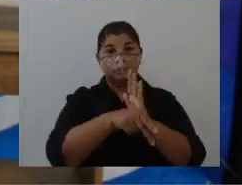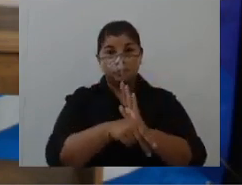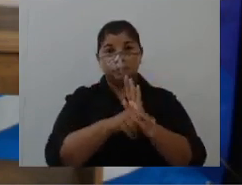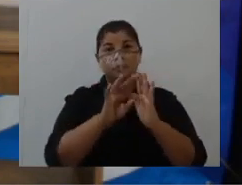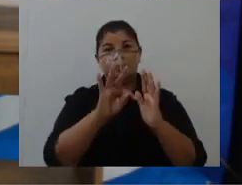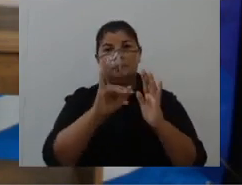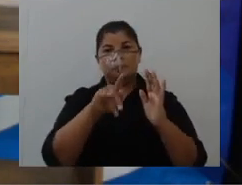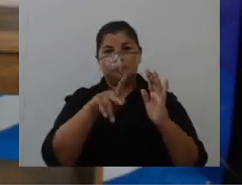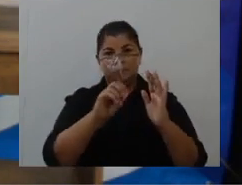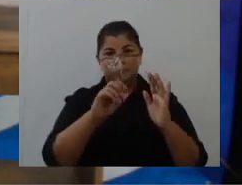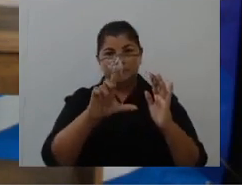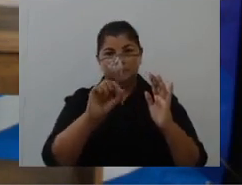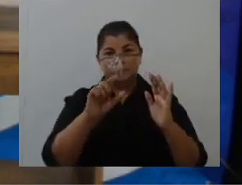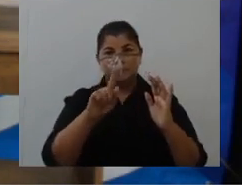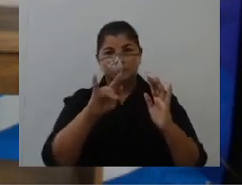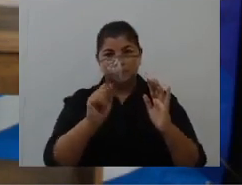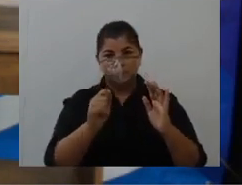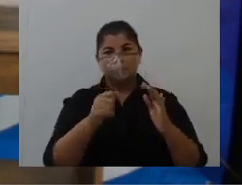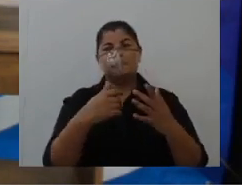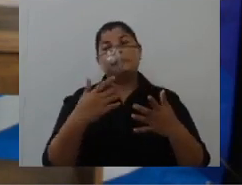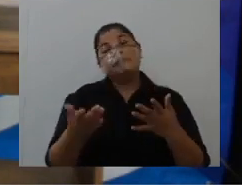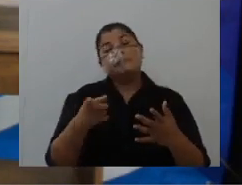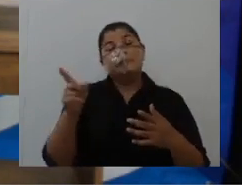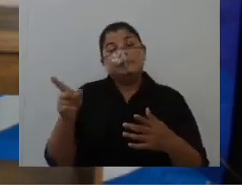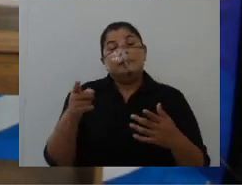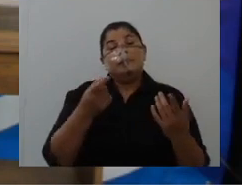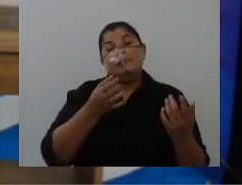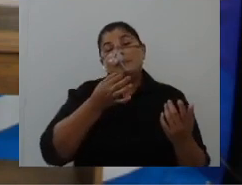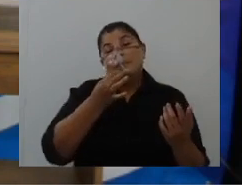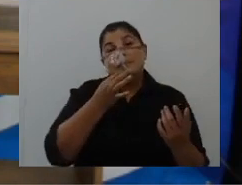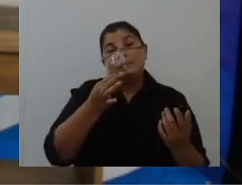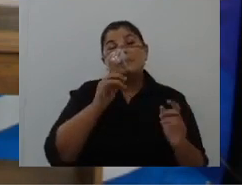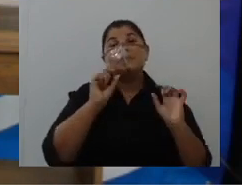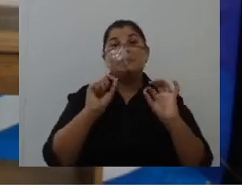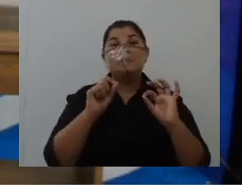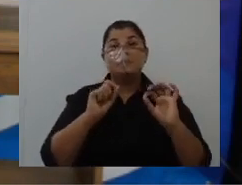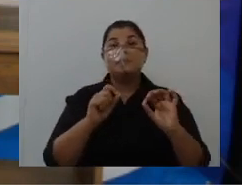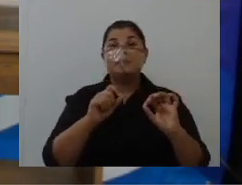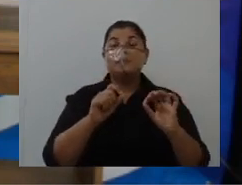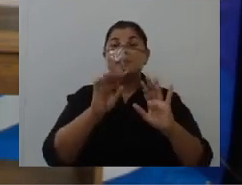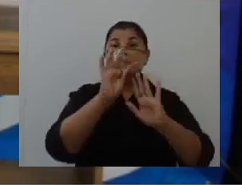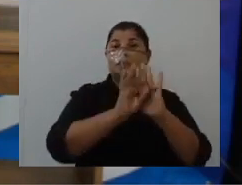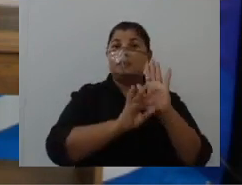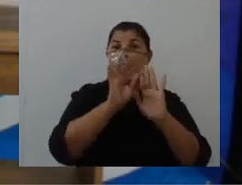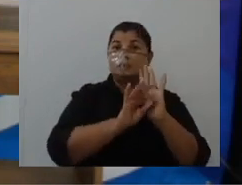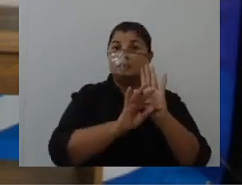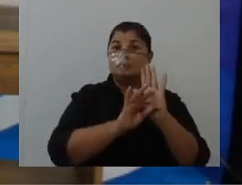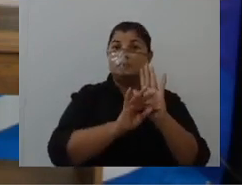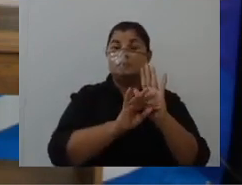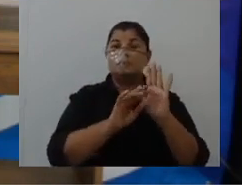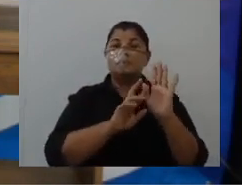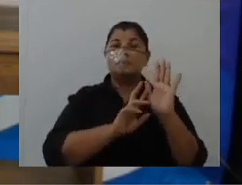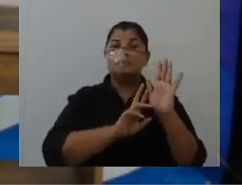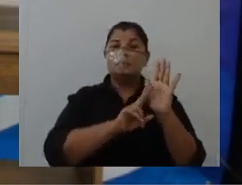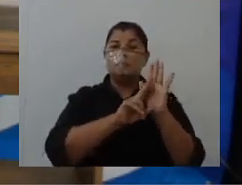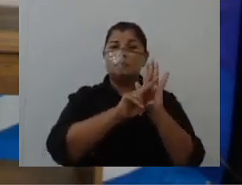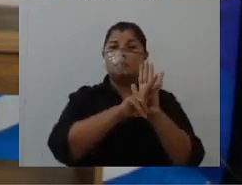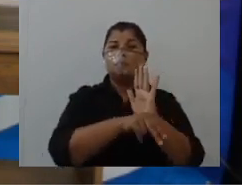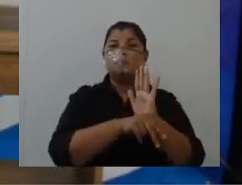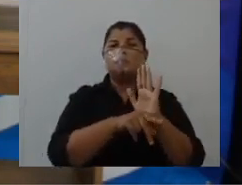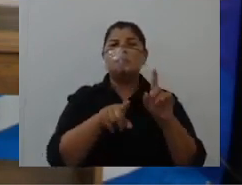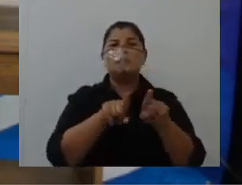se estuda dessa forma. Tá? Eu costumo brincar, eu costumo dizer que o tipo de texto, a tipologia textual, é uma espécie de